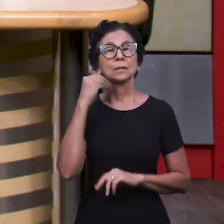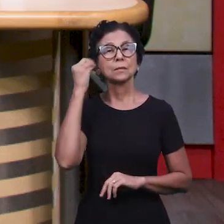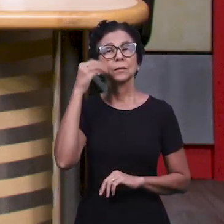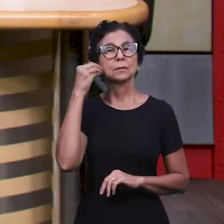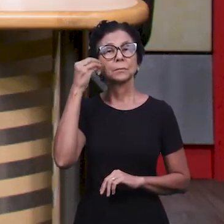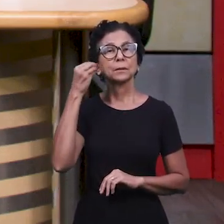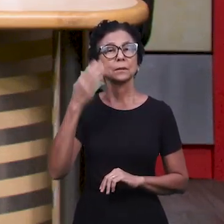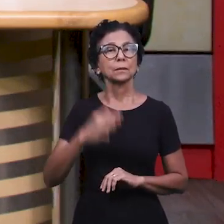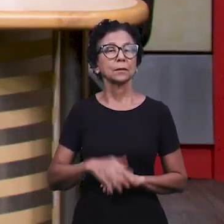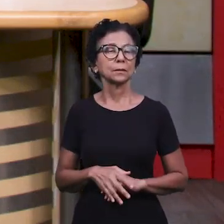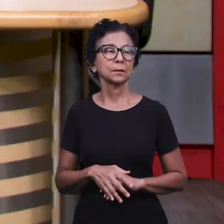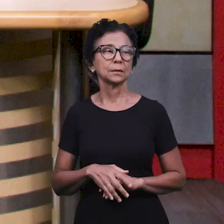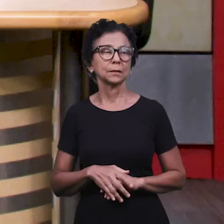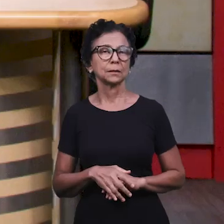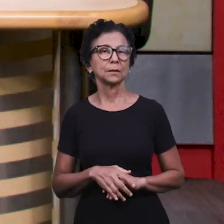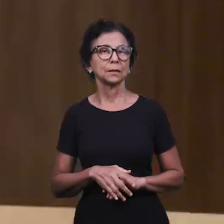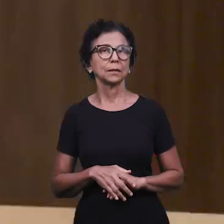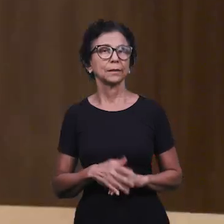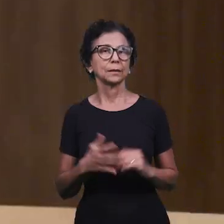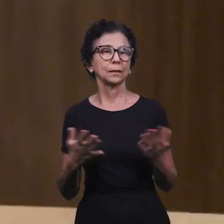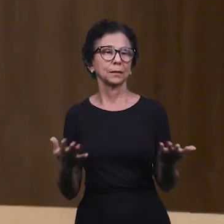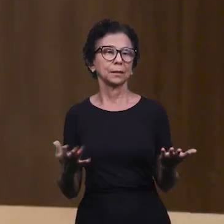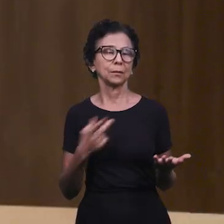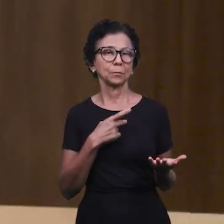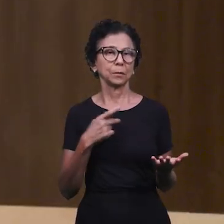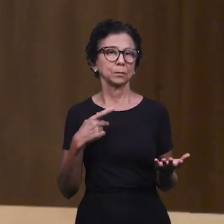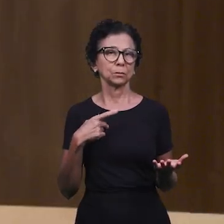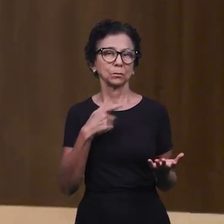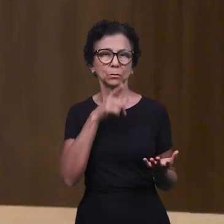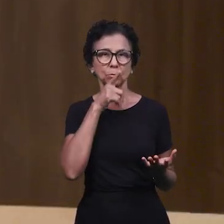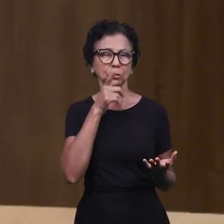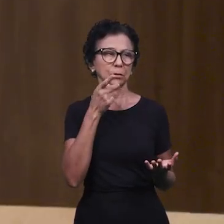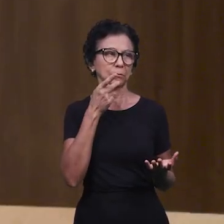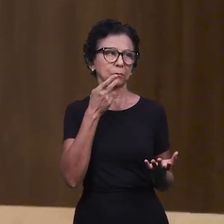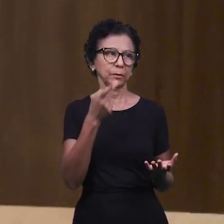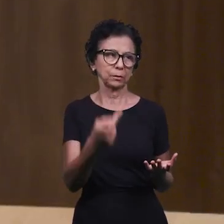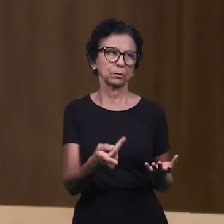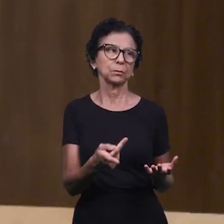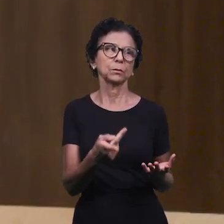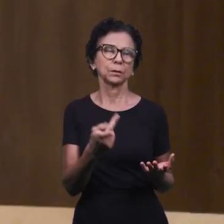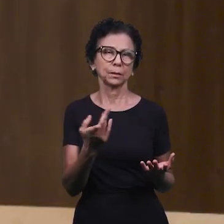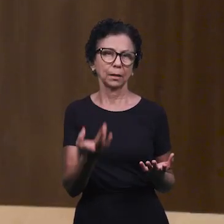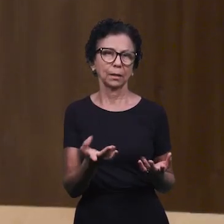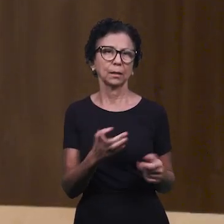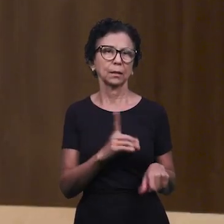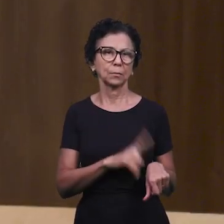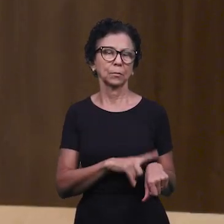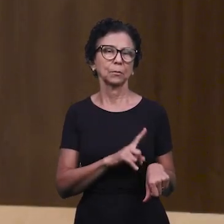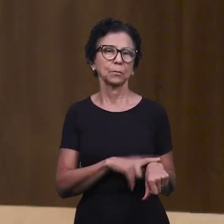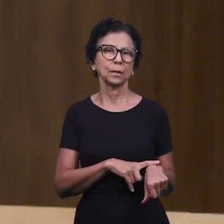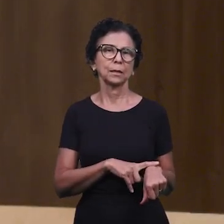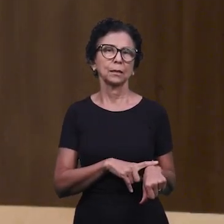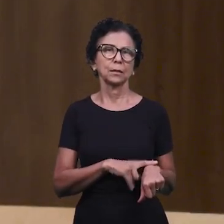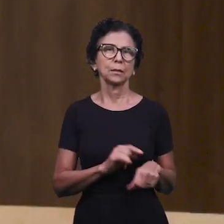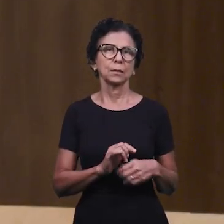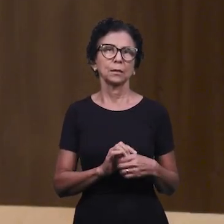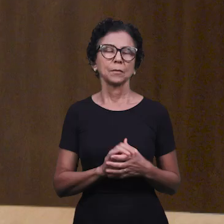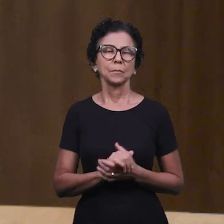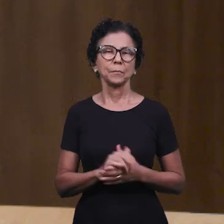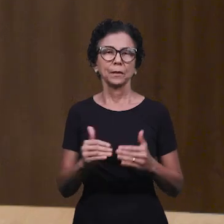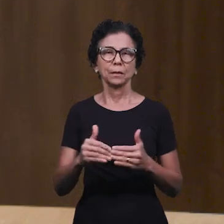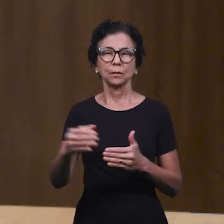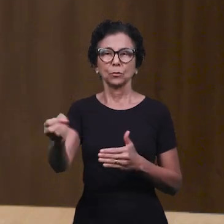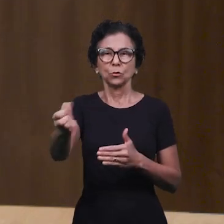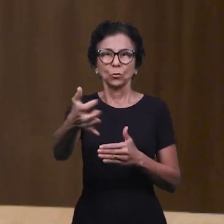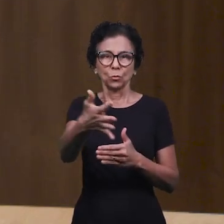de início de uma nova etapa, né? E a gente vai abastecido,